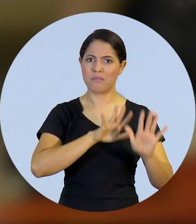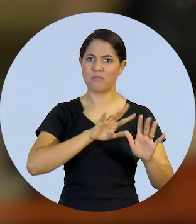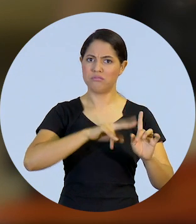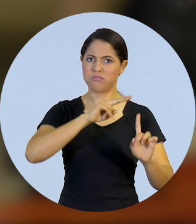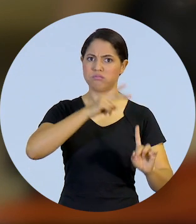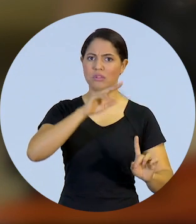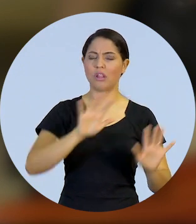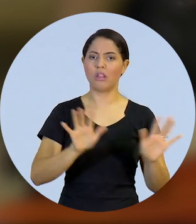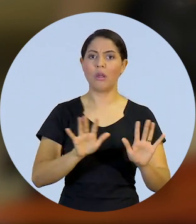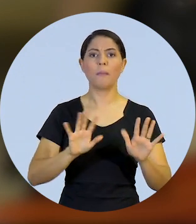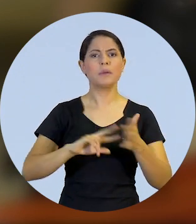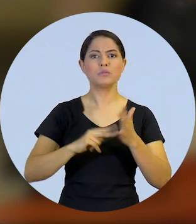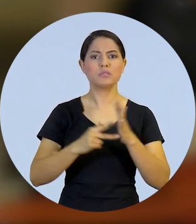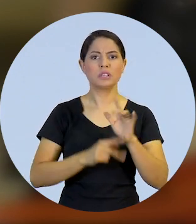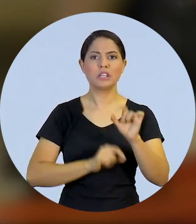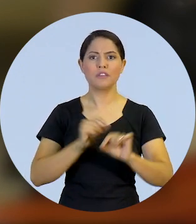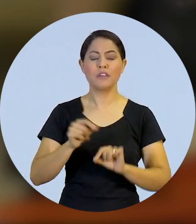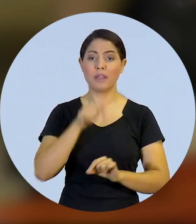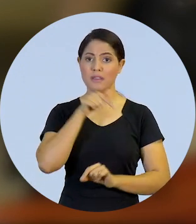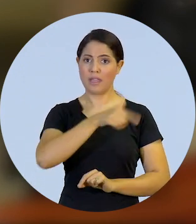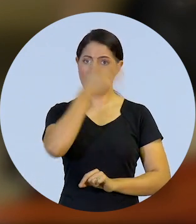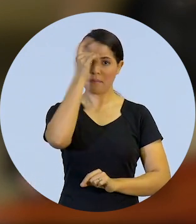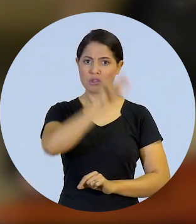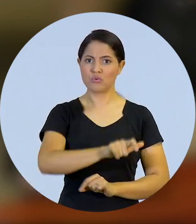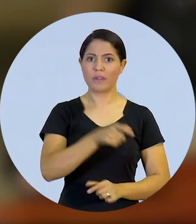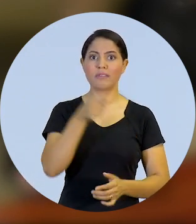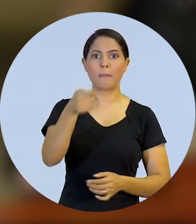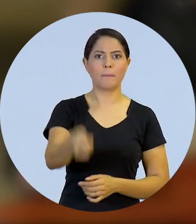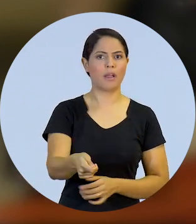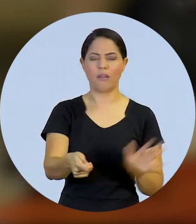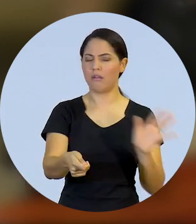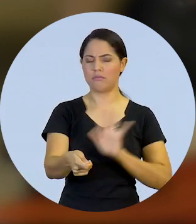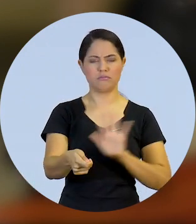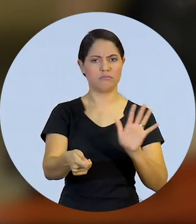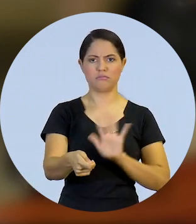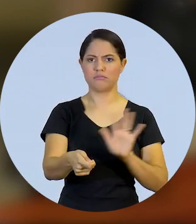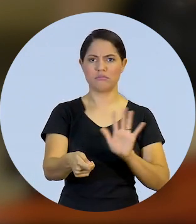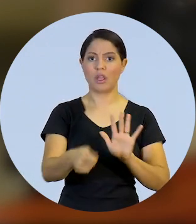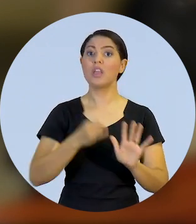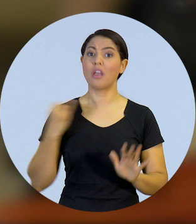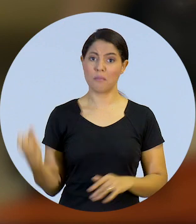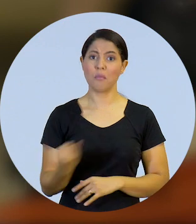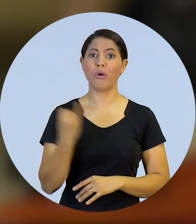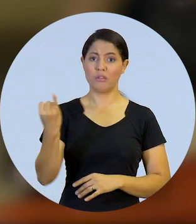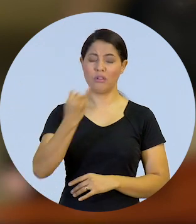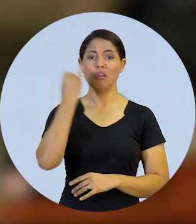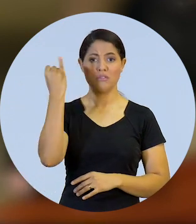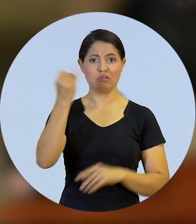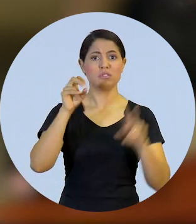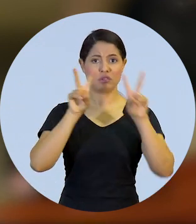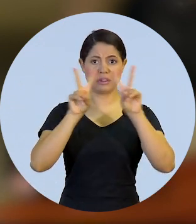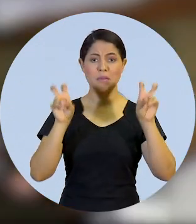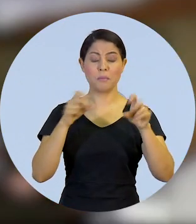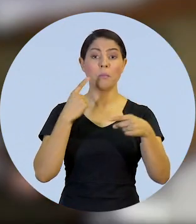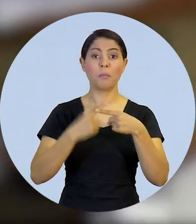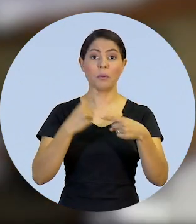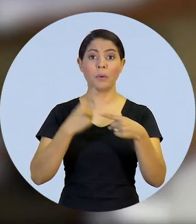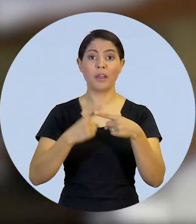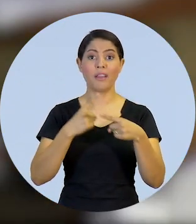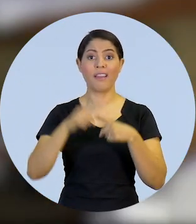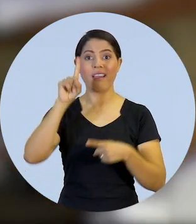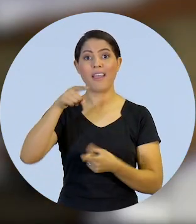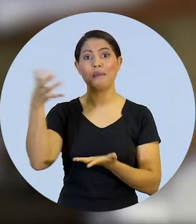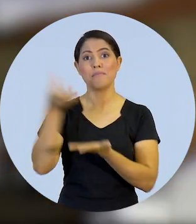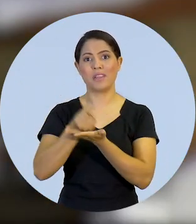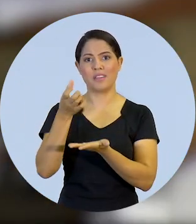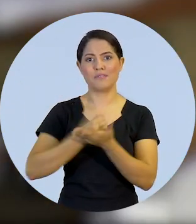mas isso não significa que o empregador esteja realizando um pagamento. E esse é um ponto muito importante, porque